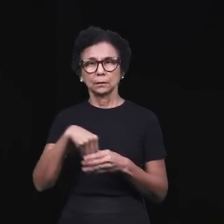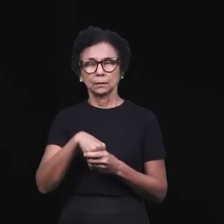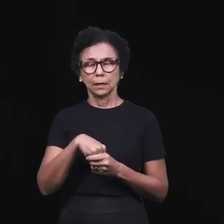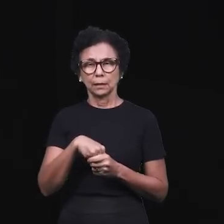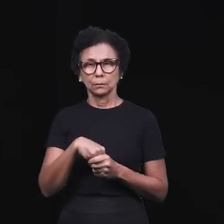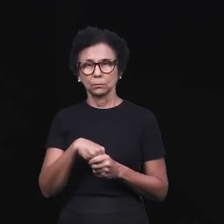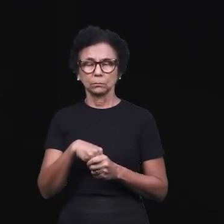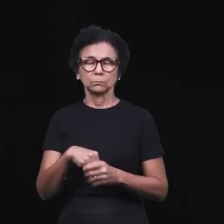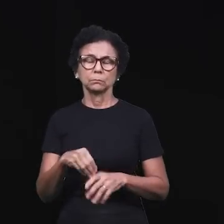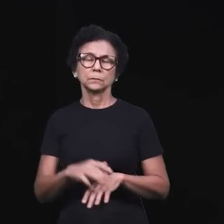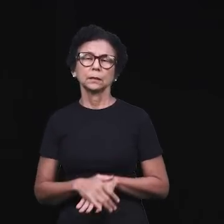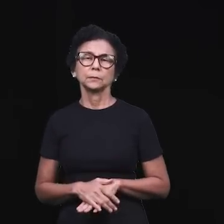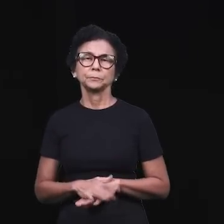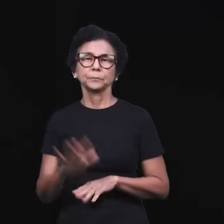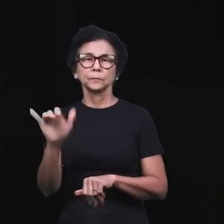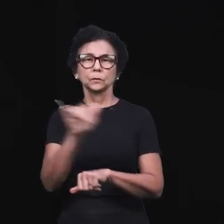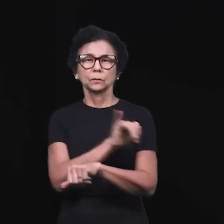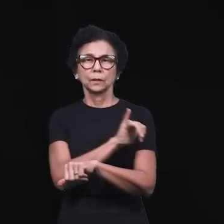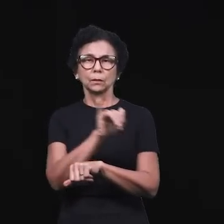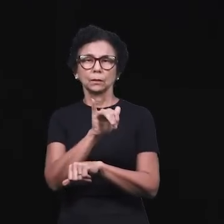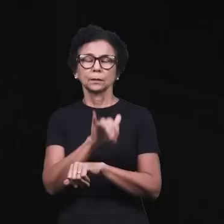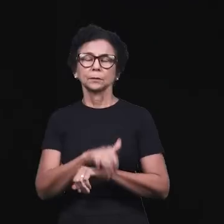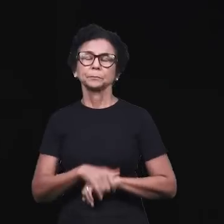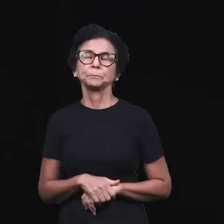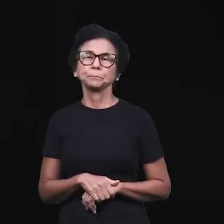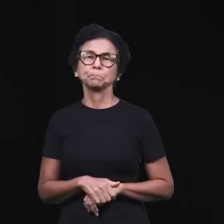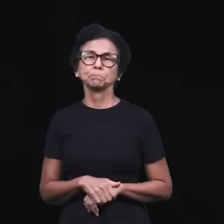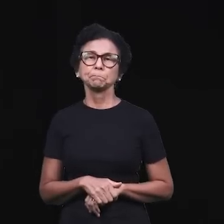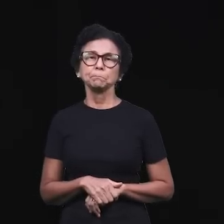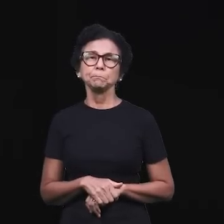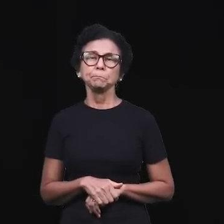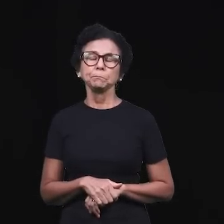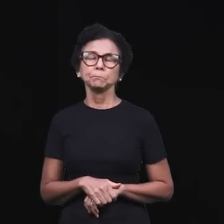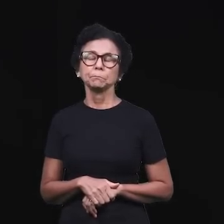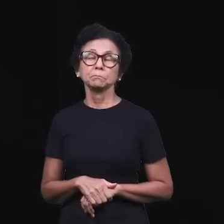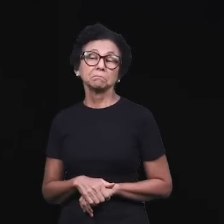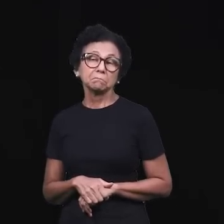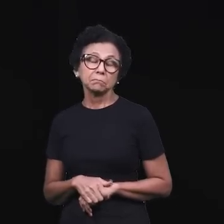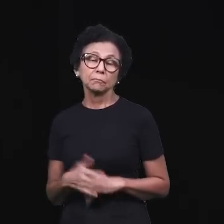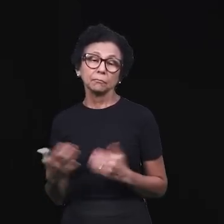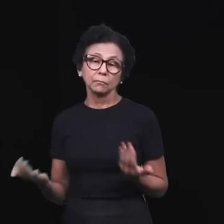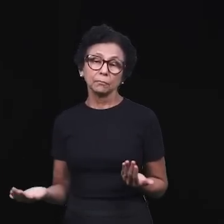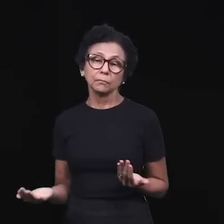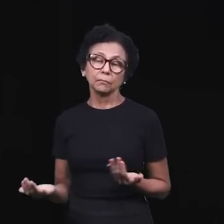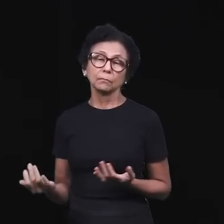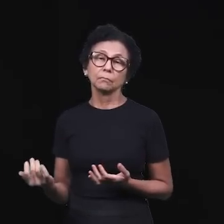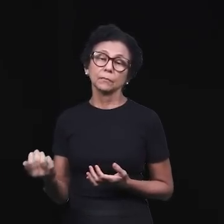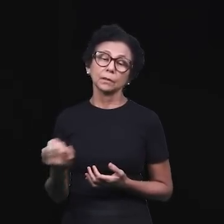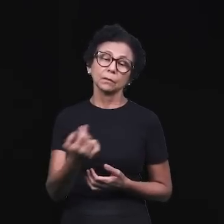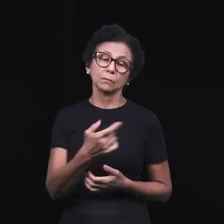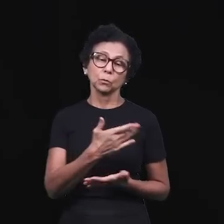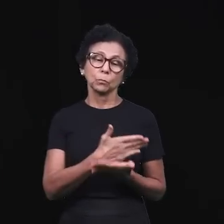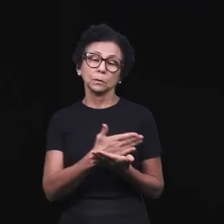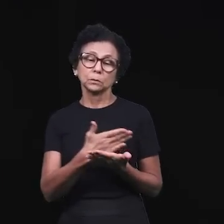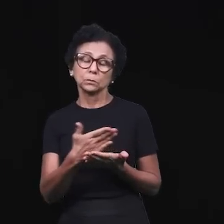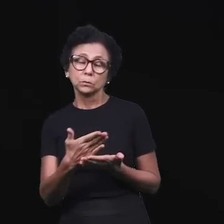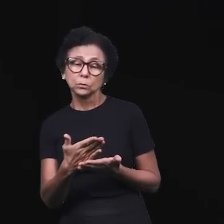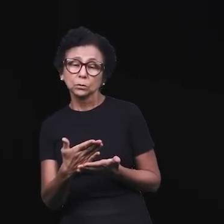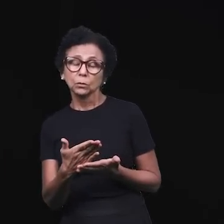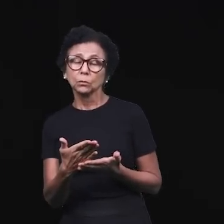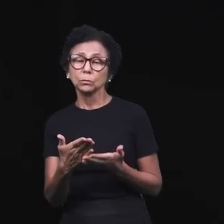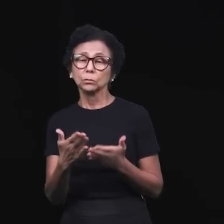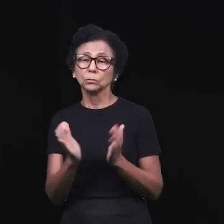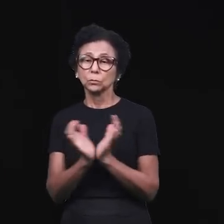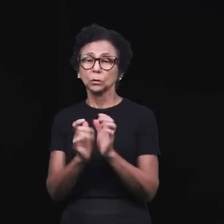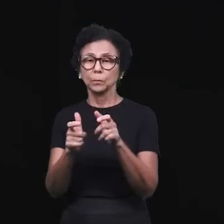York. Esse veio para cá, houve um início ali, um pequeno, grupinho pequeno,